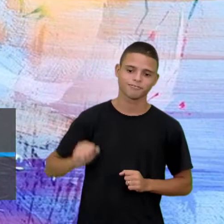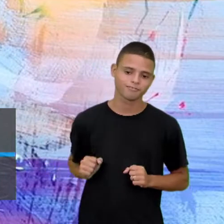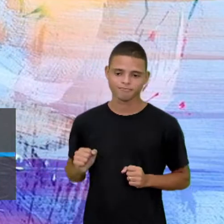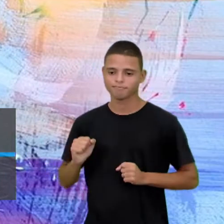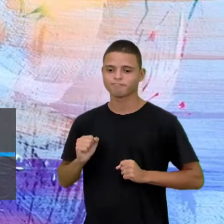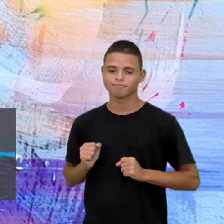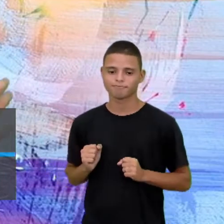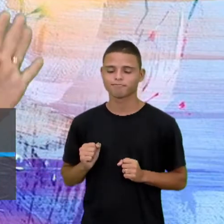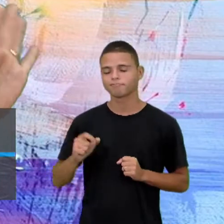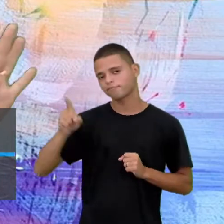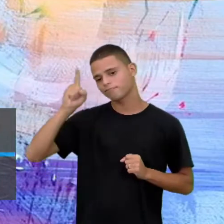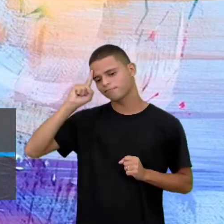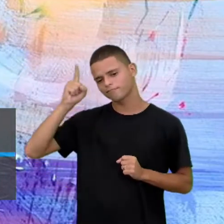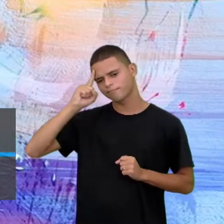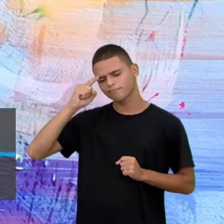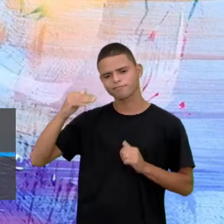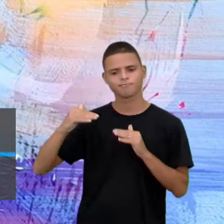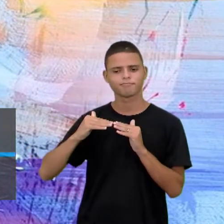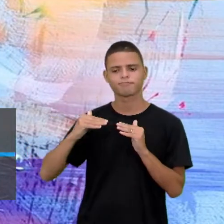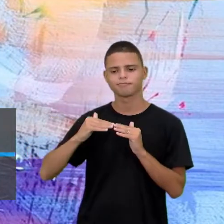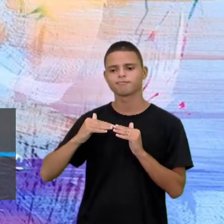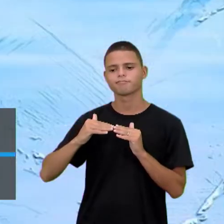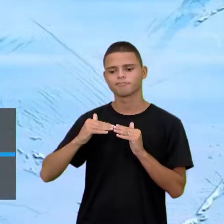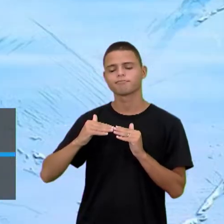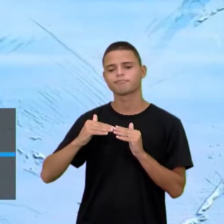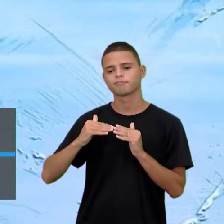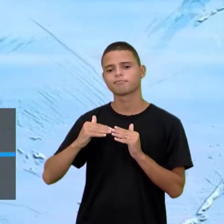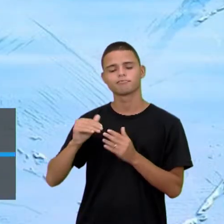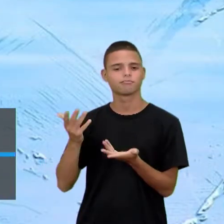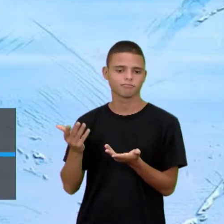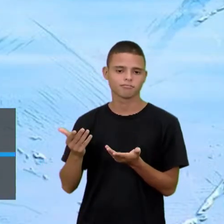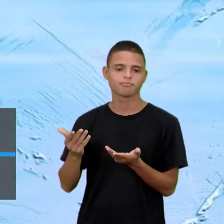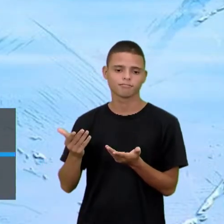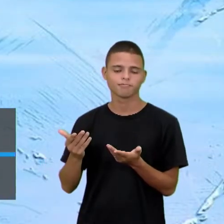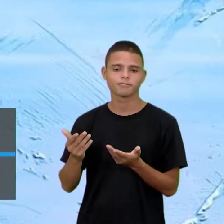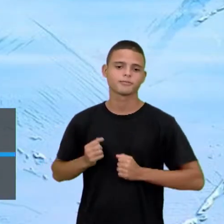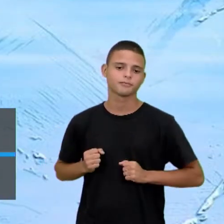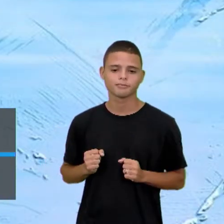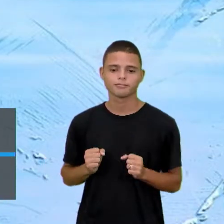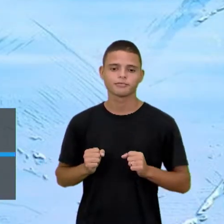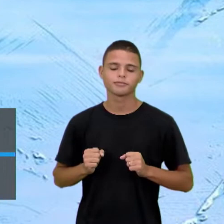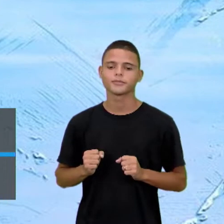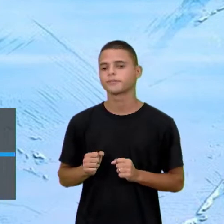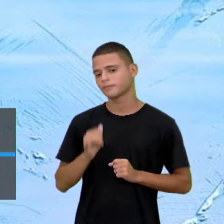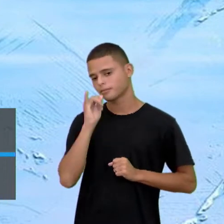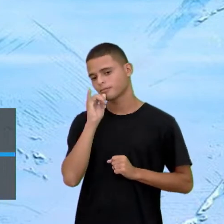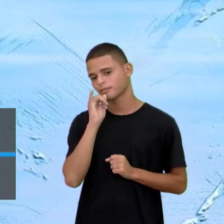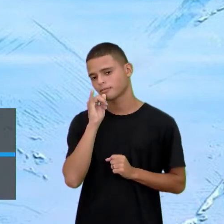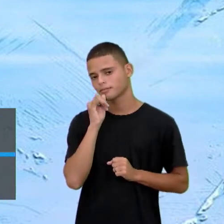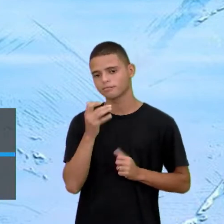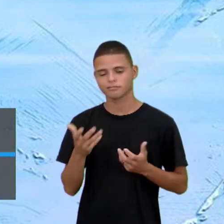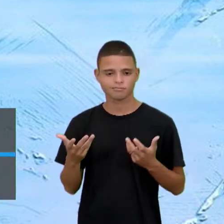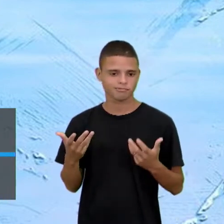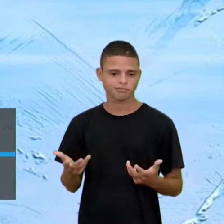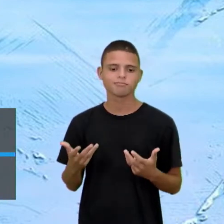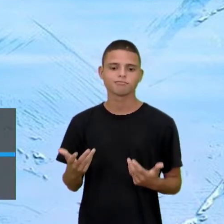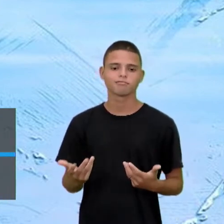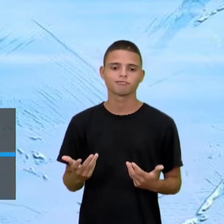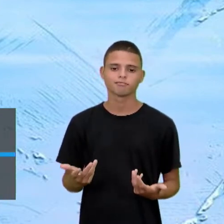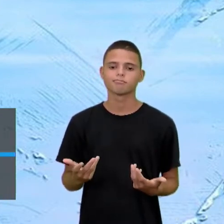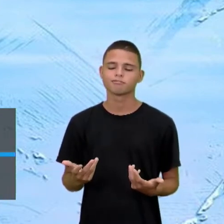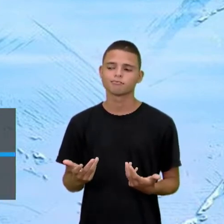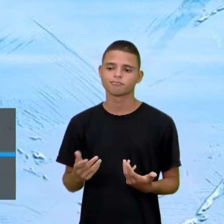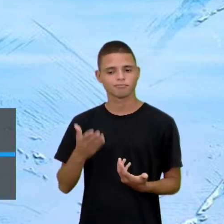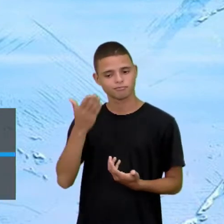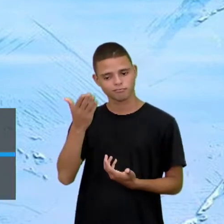do nosso dia a dia. Concorda, Pro Mauro? Eu me senti bem informado, porque assim, eu falei, vamos vender eu quero vender esse produto, esse líquido para você.